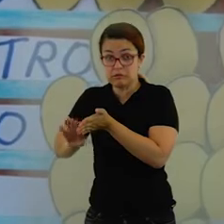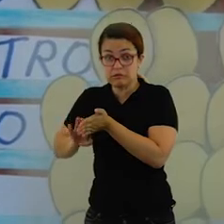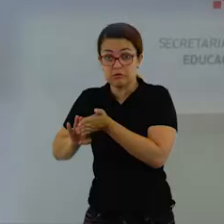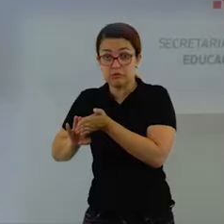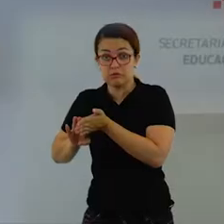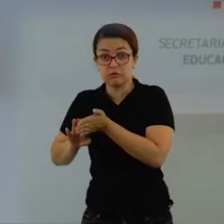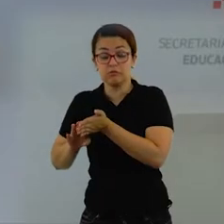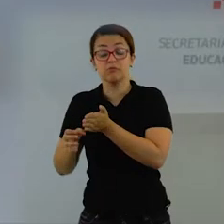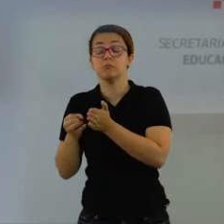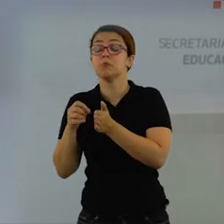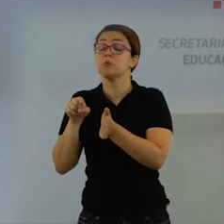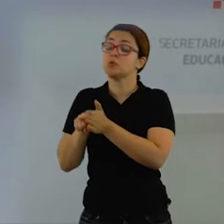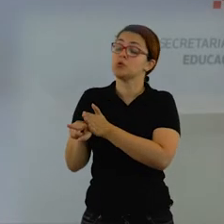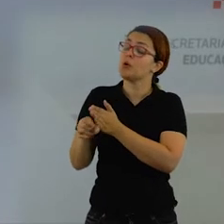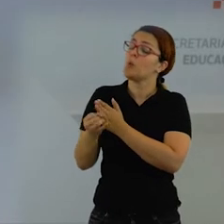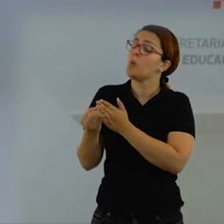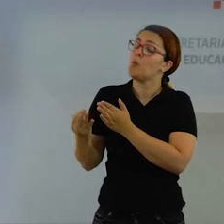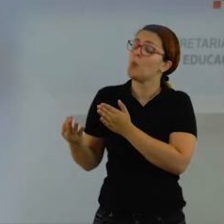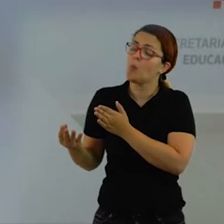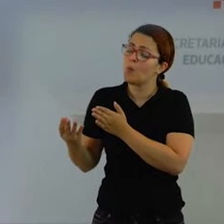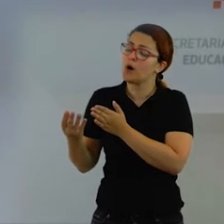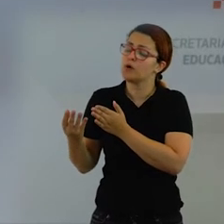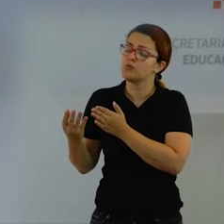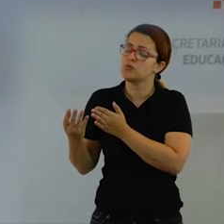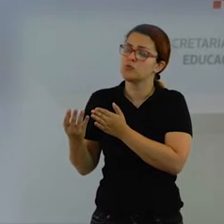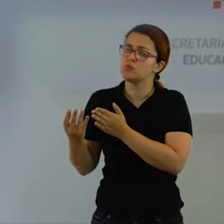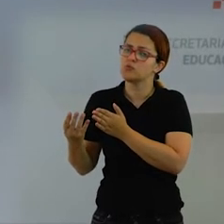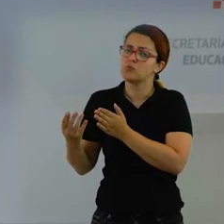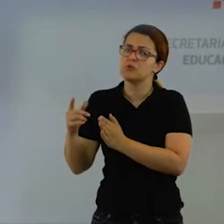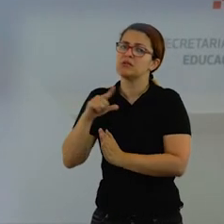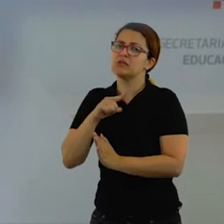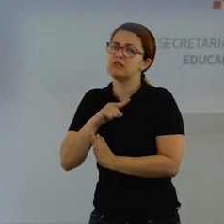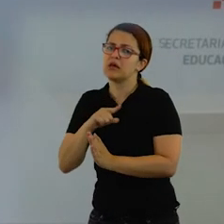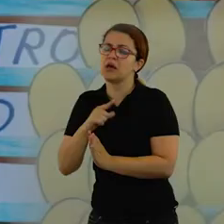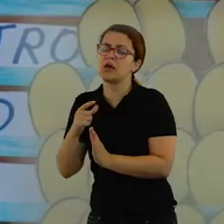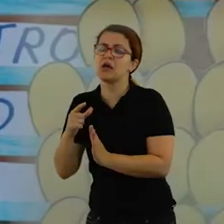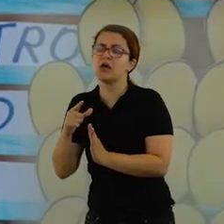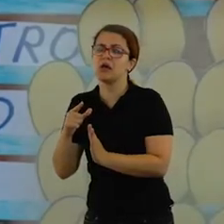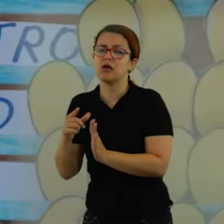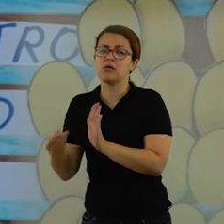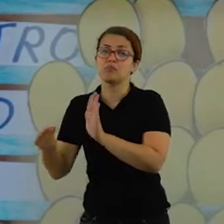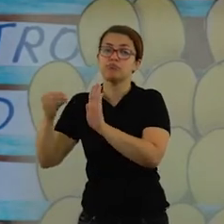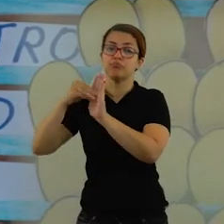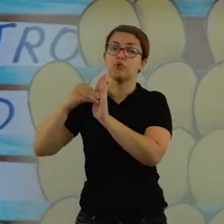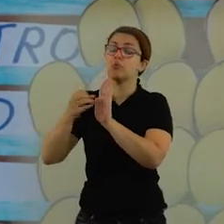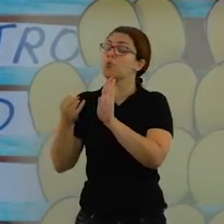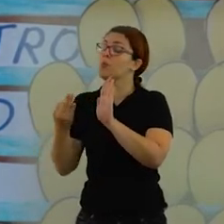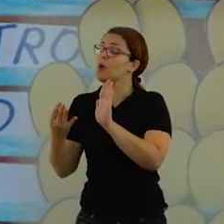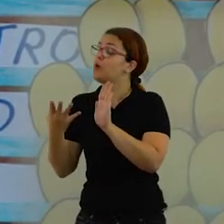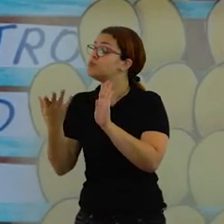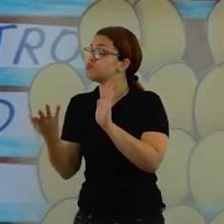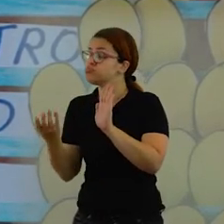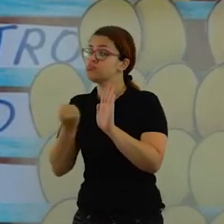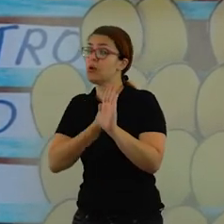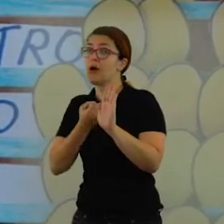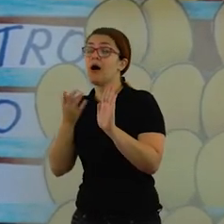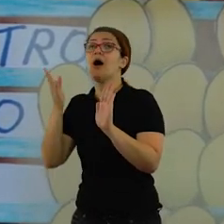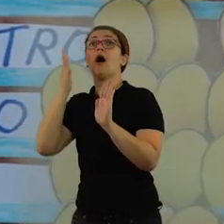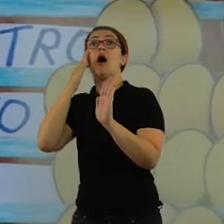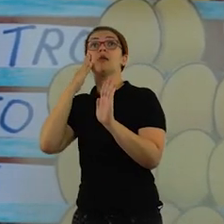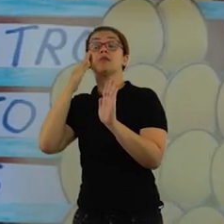um quadradinho. Aí você vai perguntar, ele bota quantos aqui? Que número vai aqui? Aí a criança